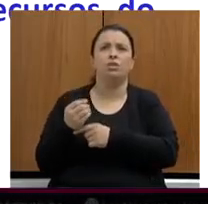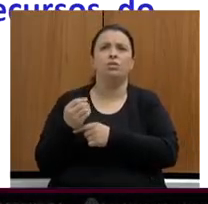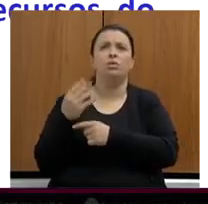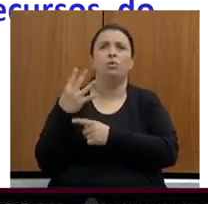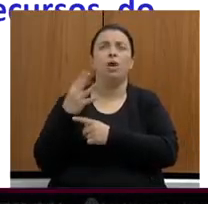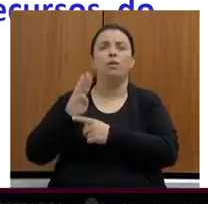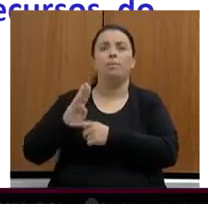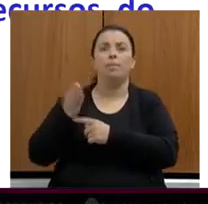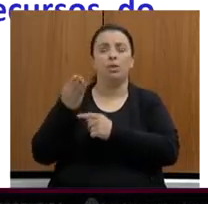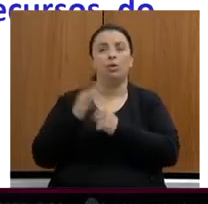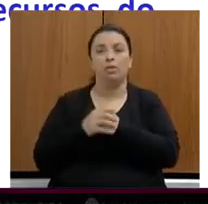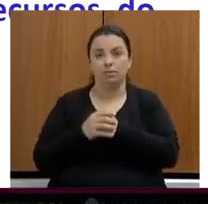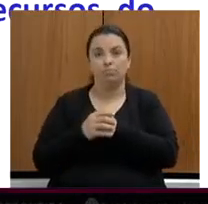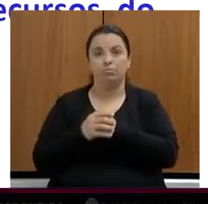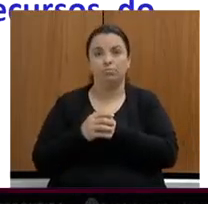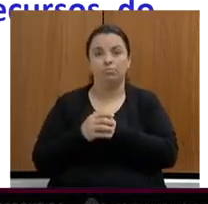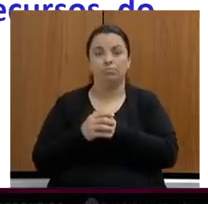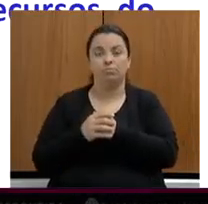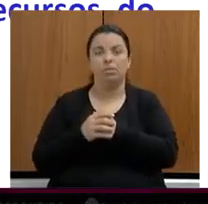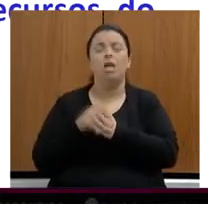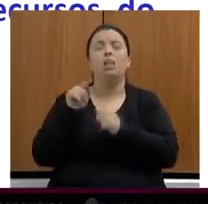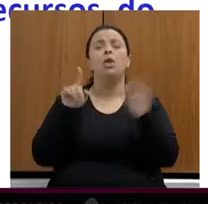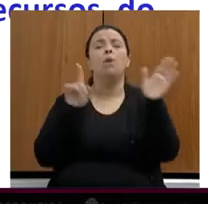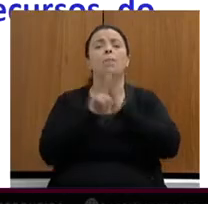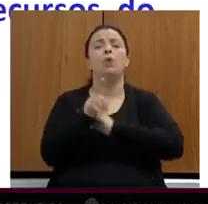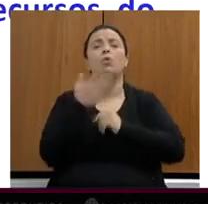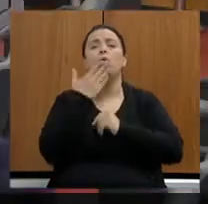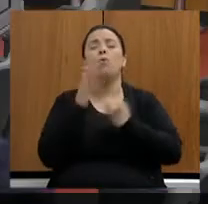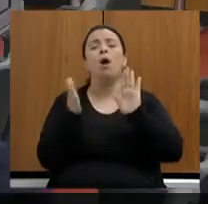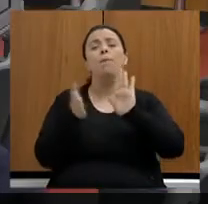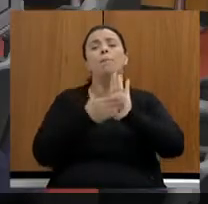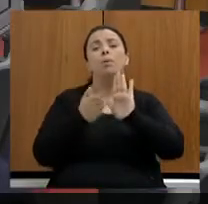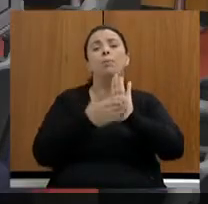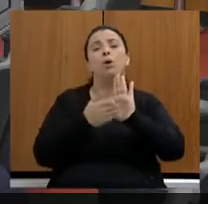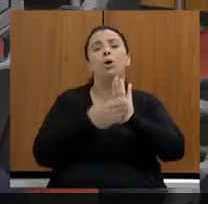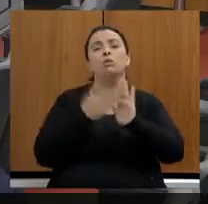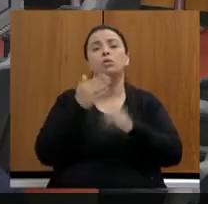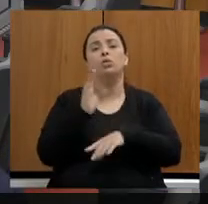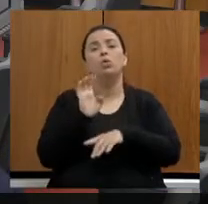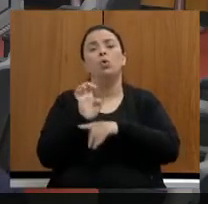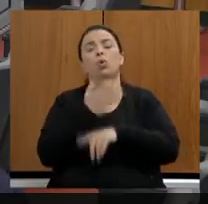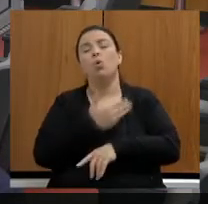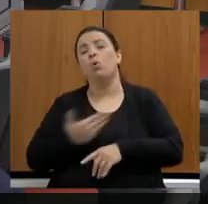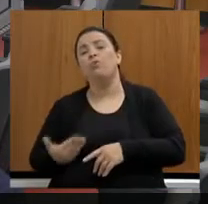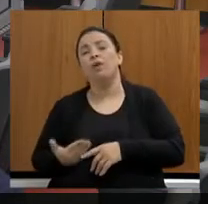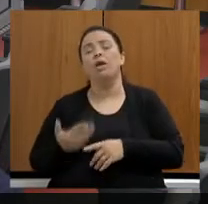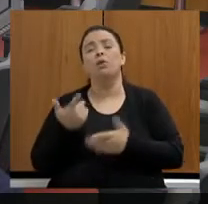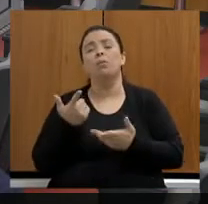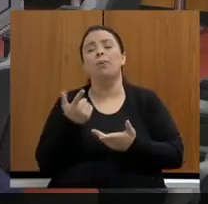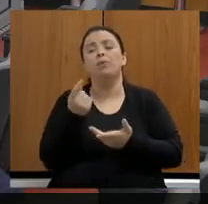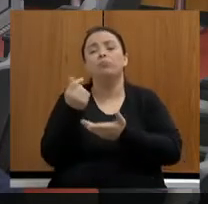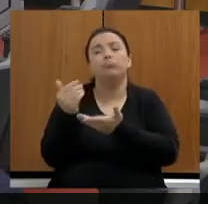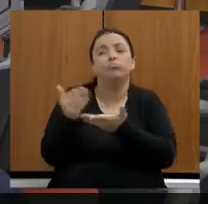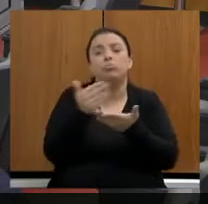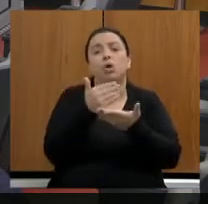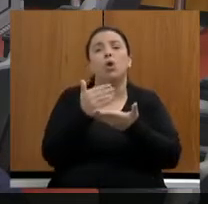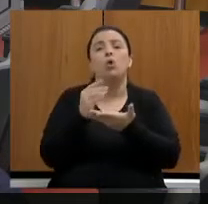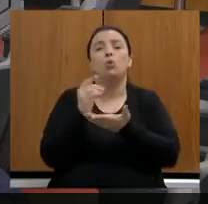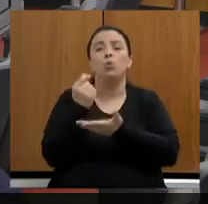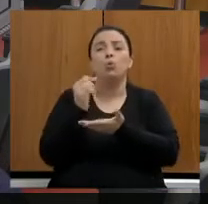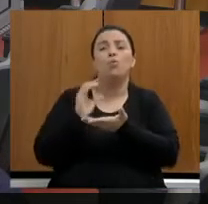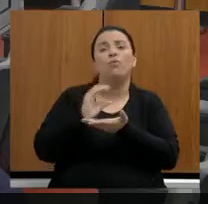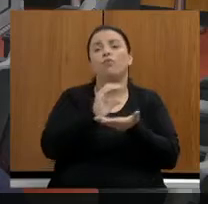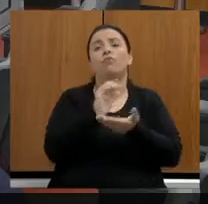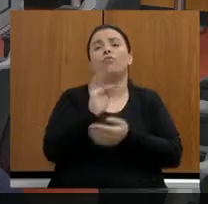nossa segunda pergunta então qual é a proposta do Governo do Estado para o rateio dos recursos do fundeb 2021 o